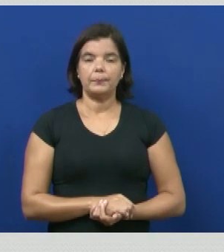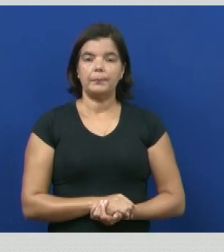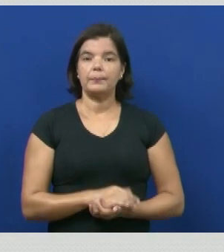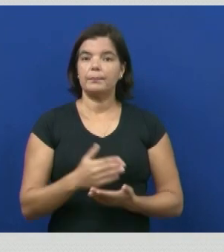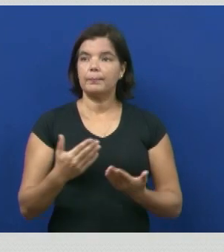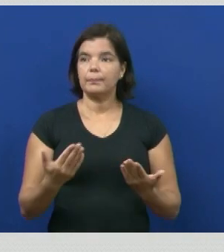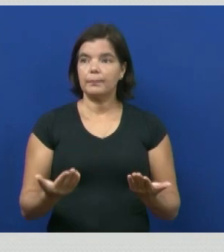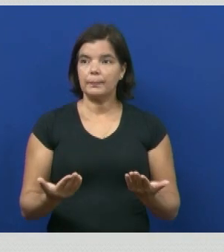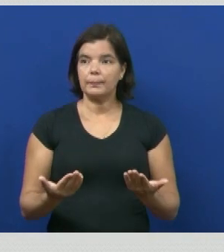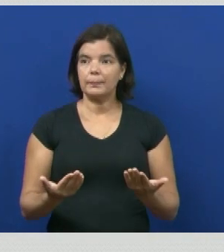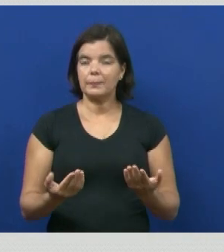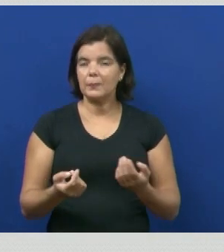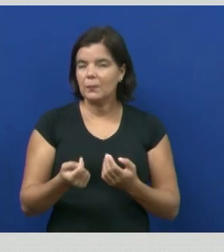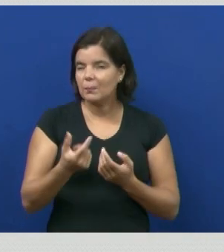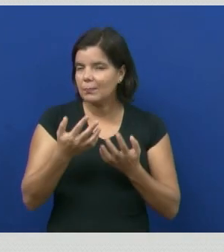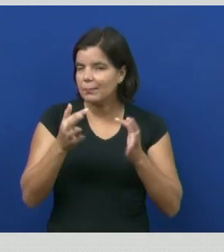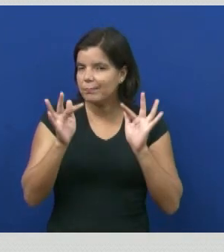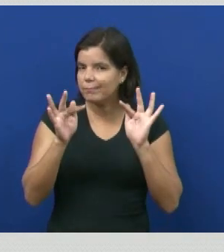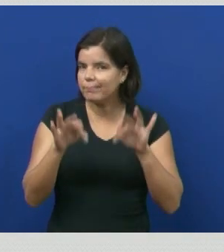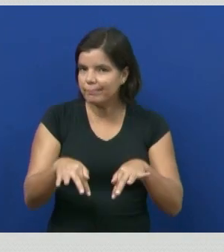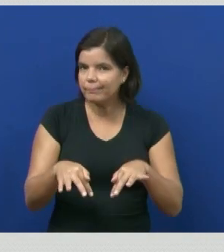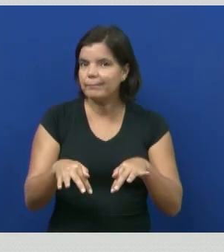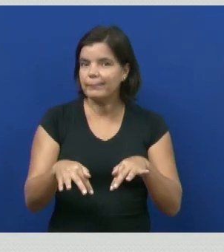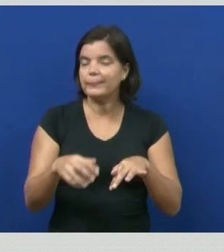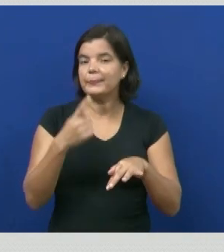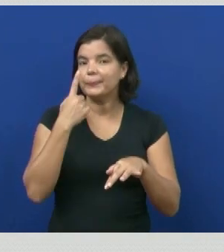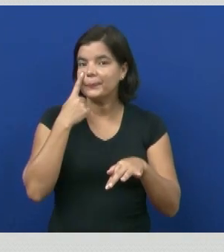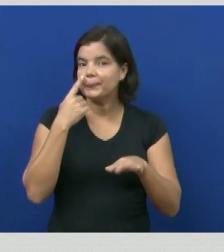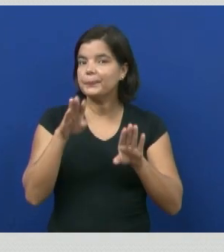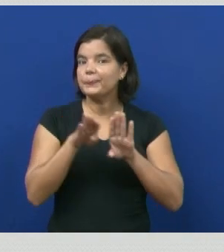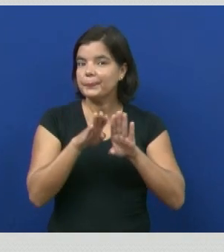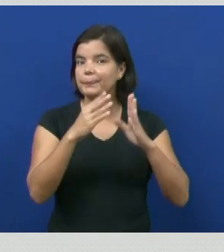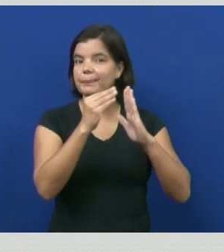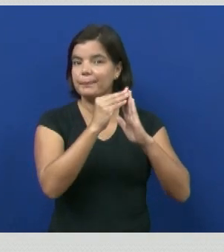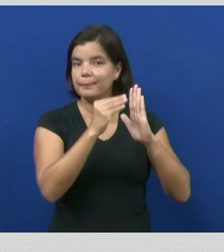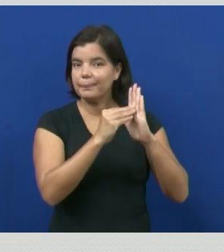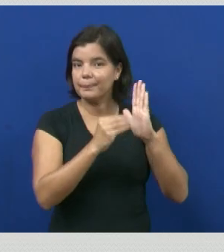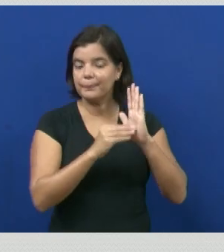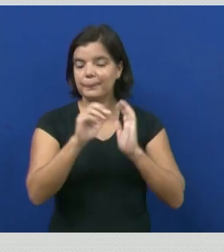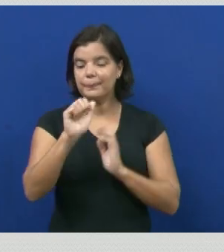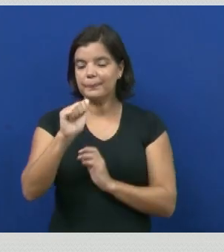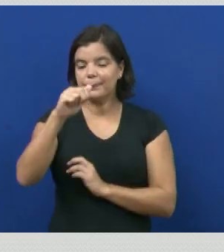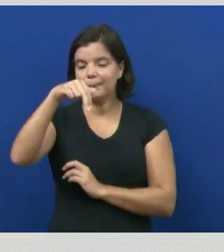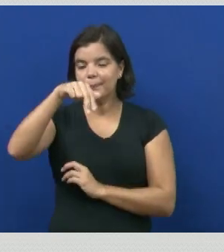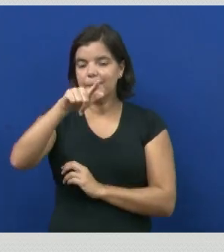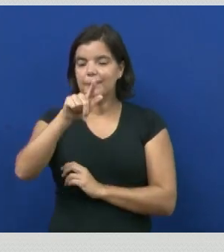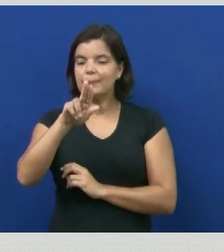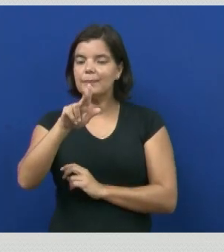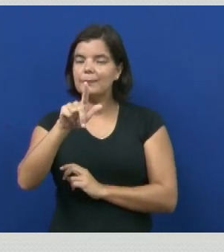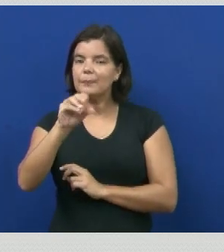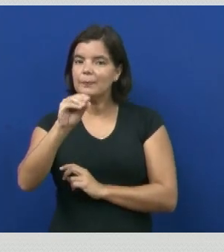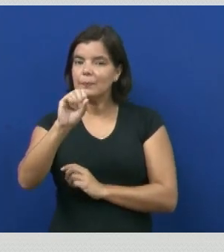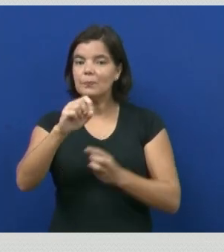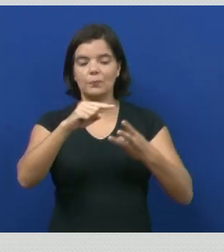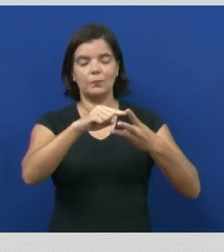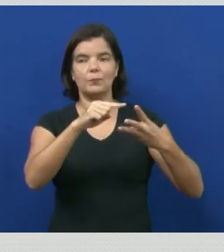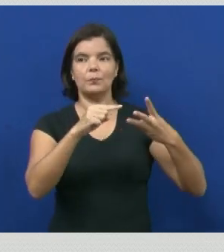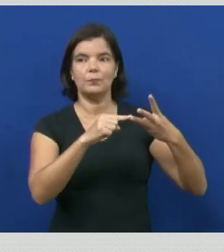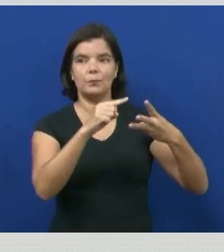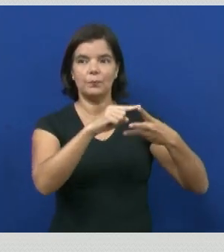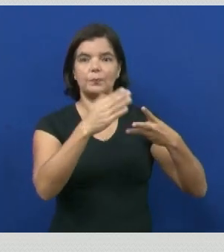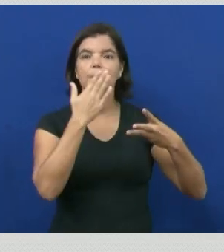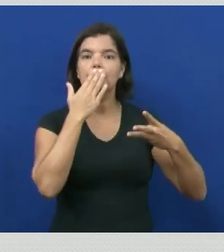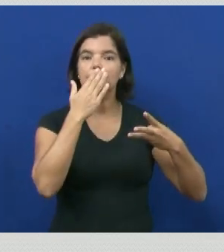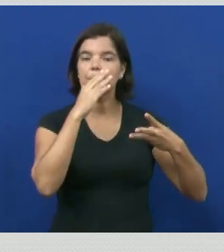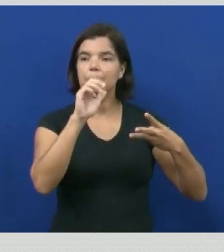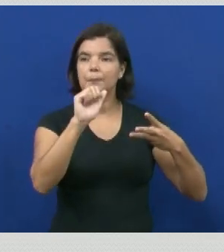E, quase finalizando, vamos ver a classificação em relação aos ângulos, que também são 3. O primeiro tipo